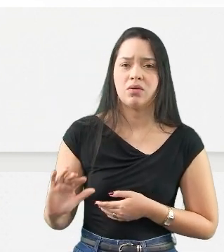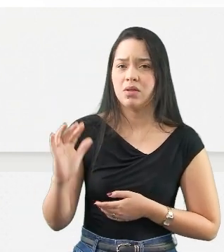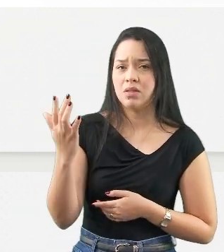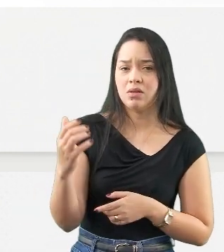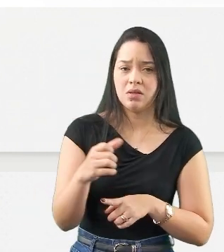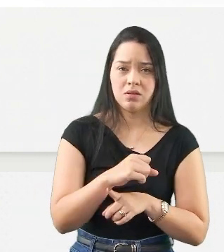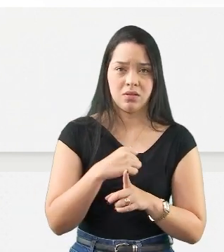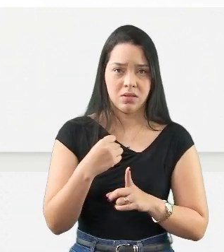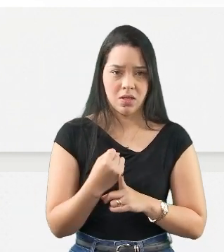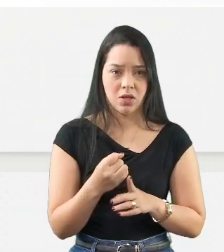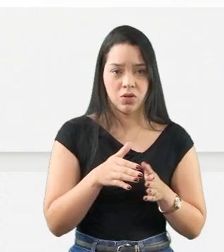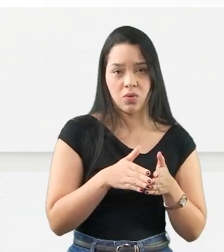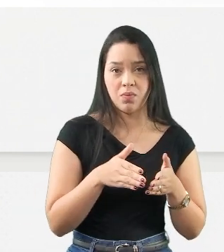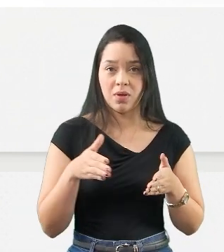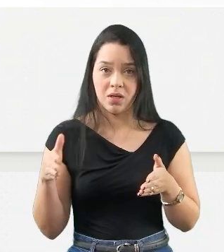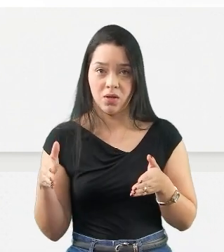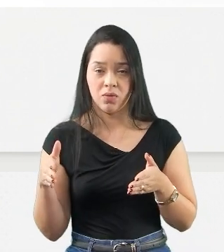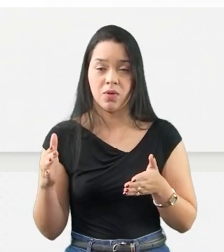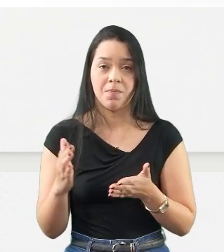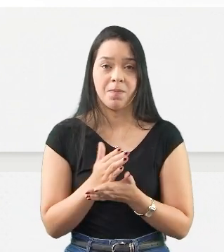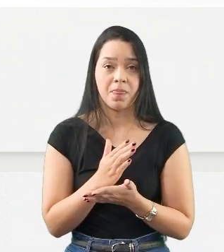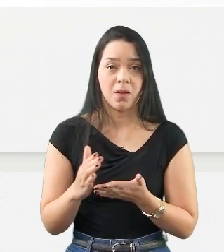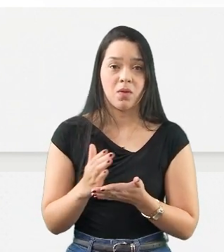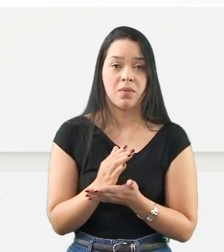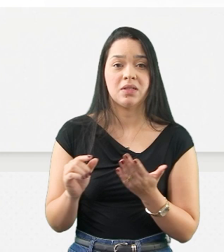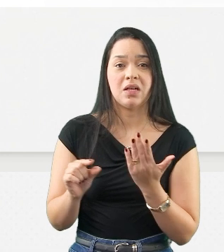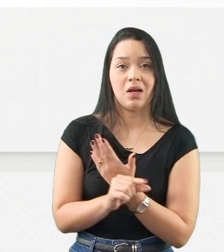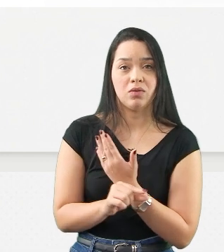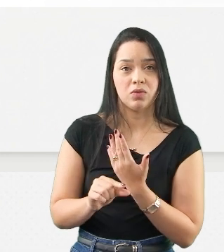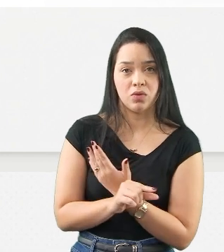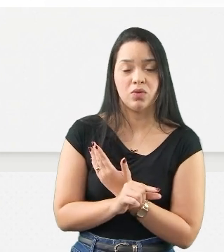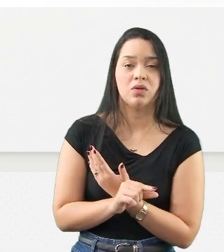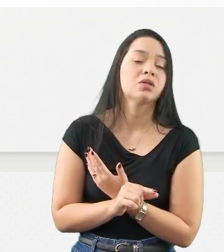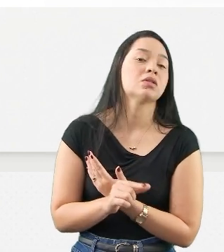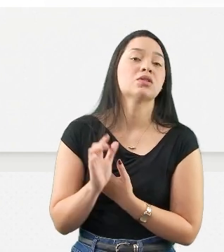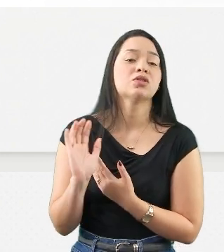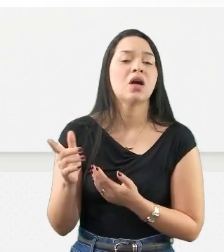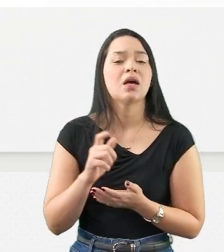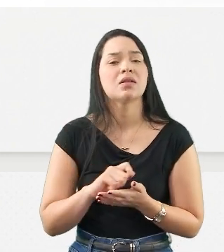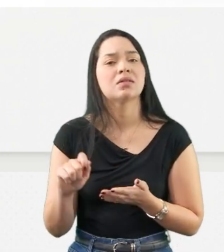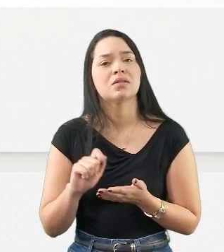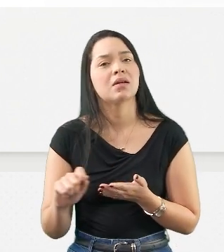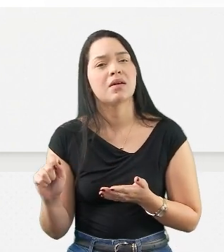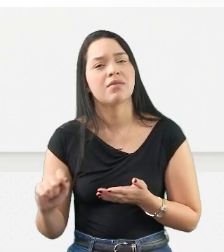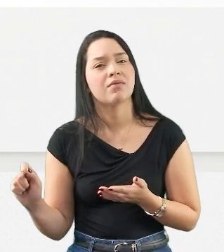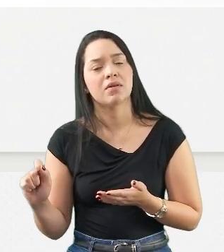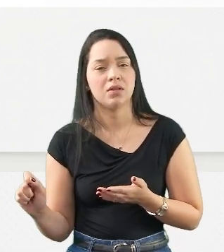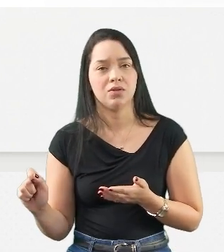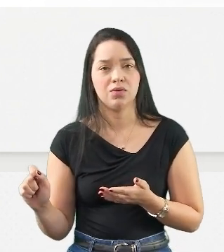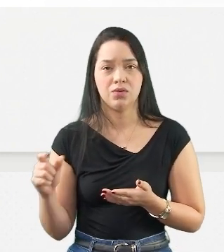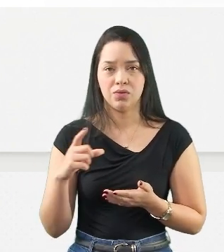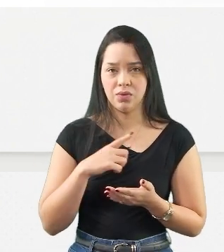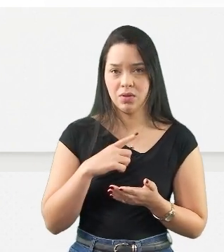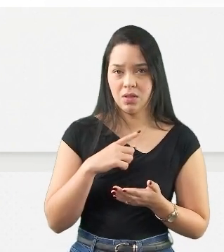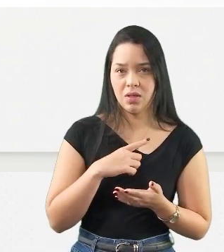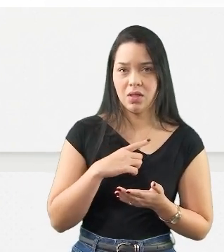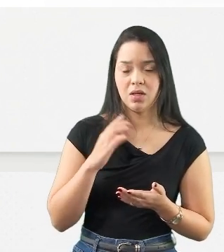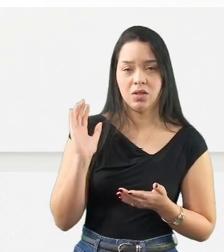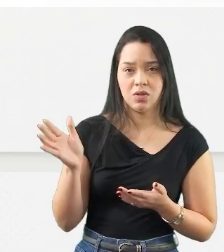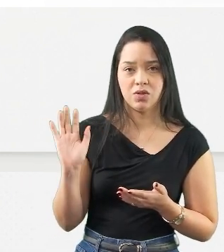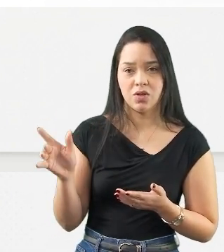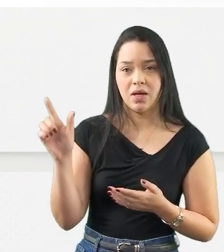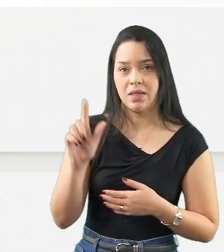sociedade no período em que determinados autores, determinados poetas estavam escrevendo, produzindo obras